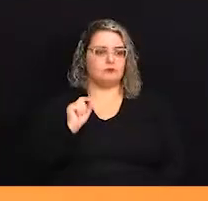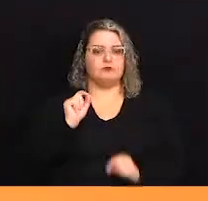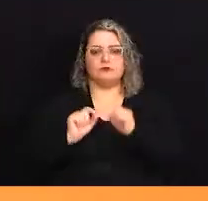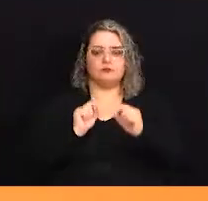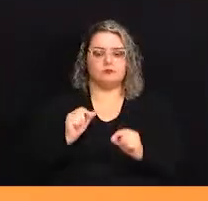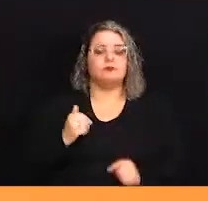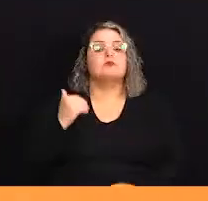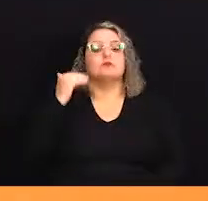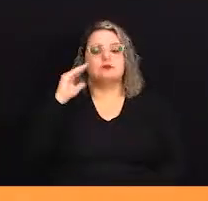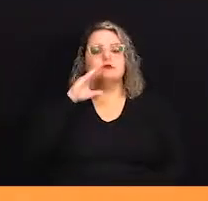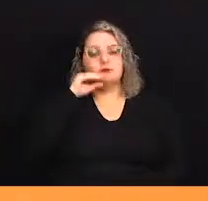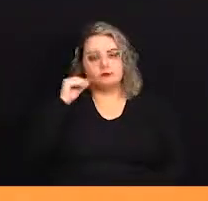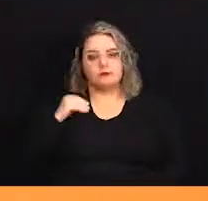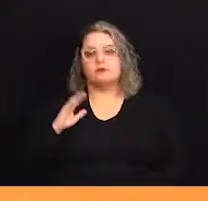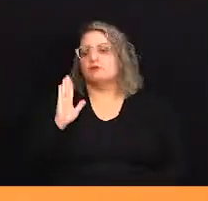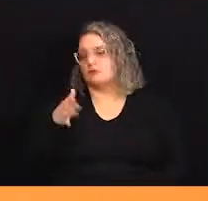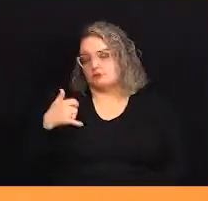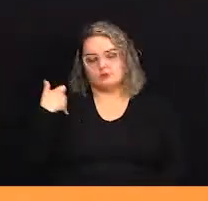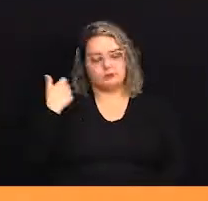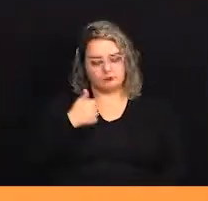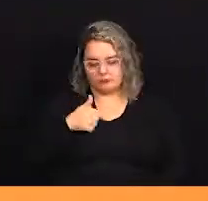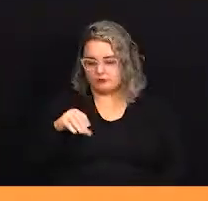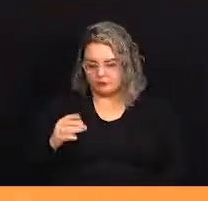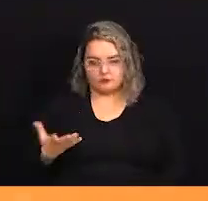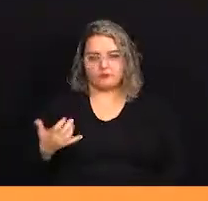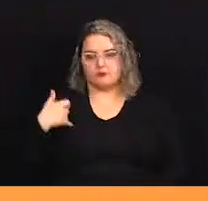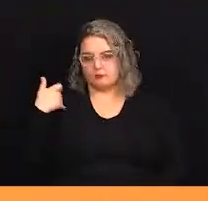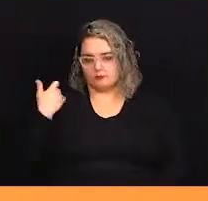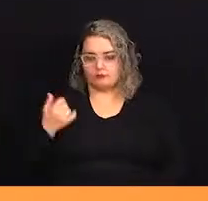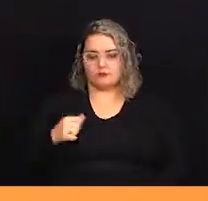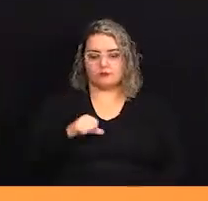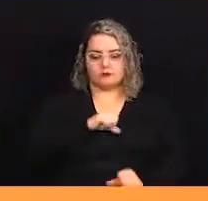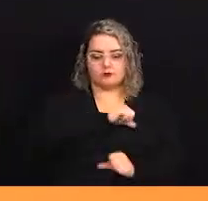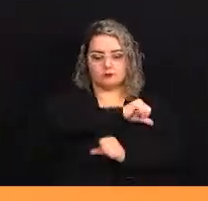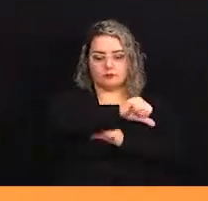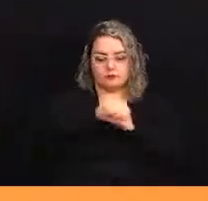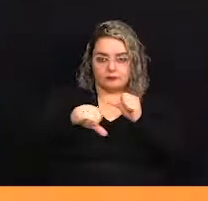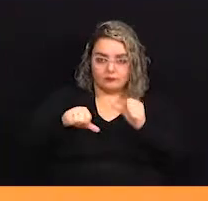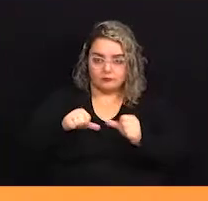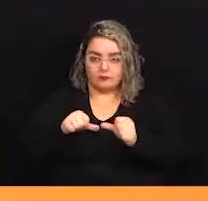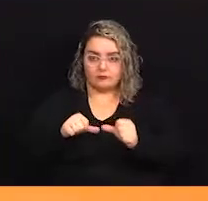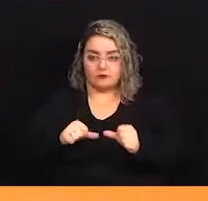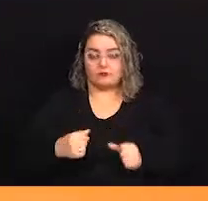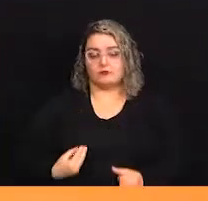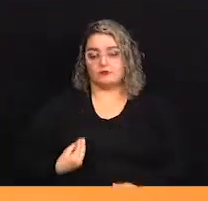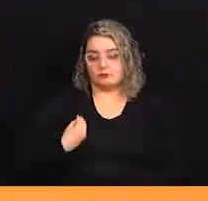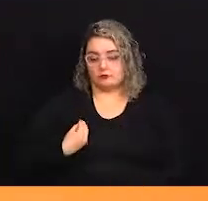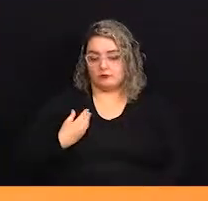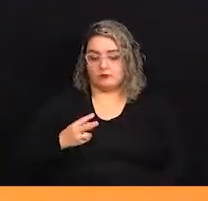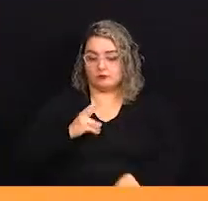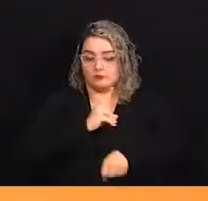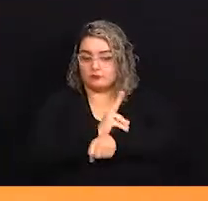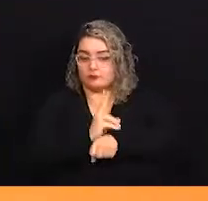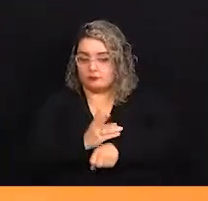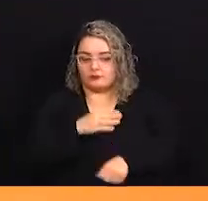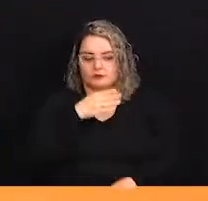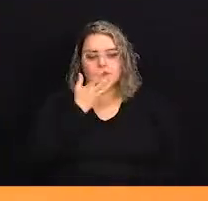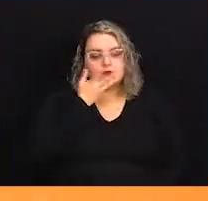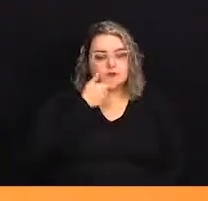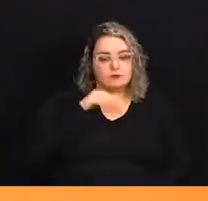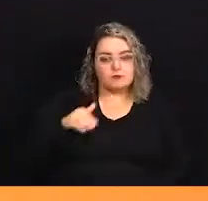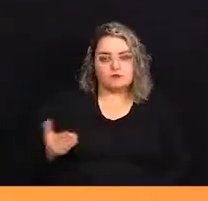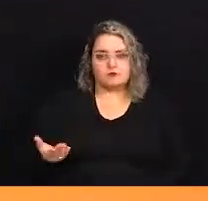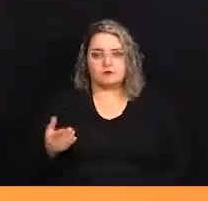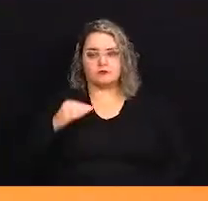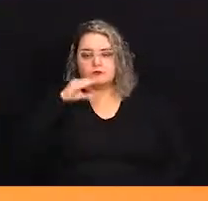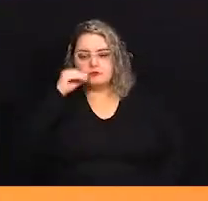quem vai adolescer ainda, de quem já está com 70 anos, que é essa transição da passagem de uma passagem da vida muito protegida, a infância, para uma